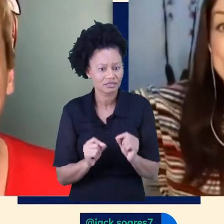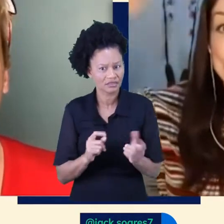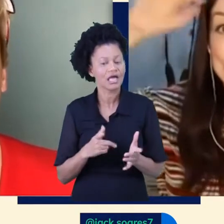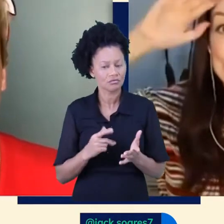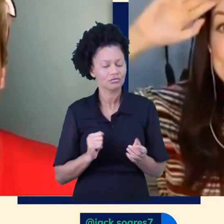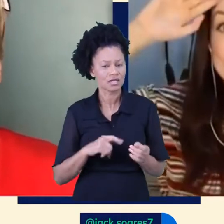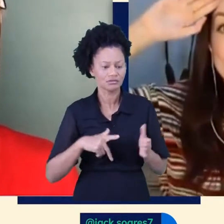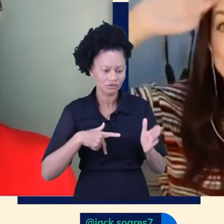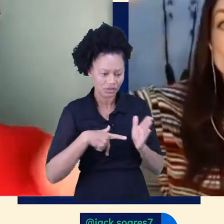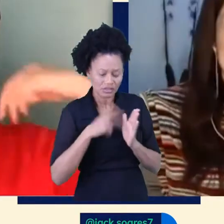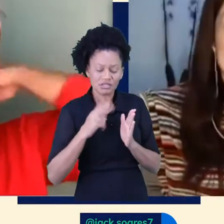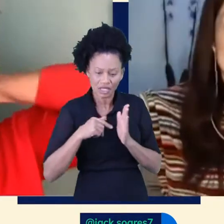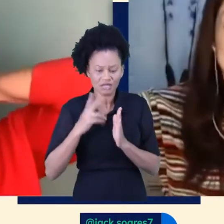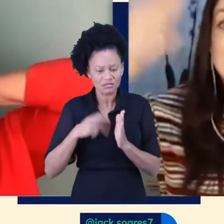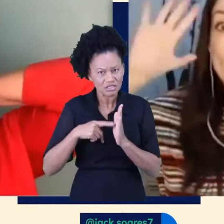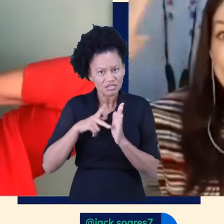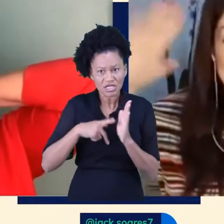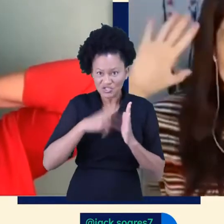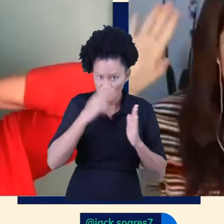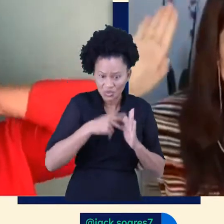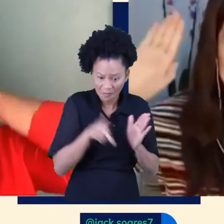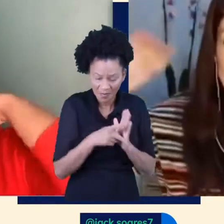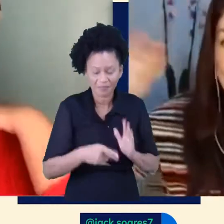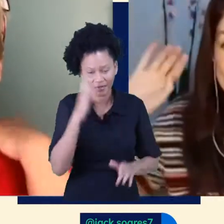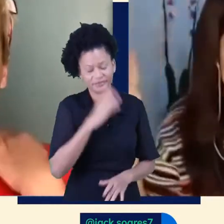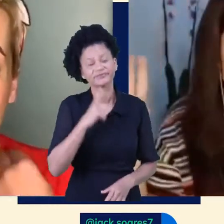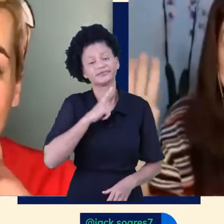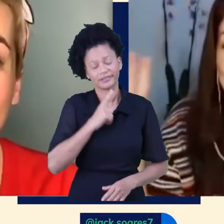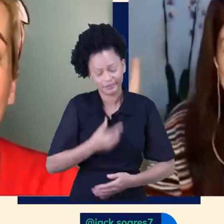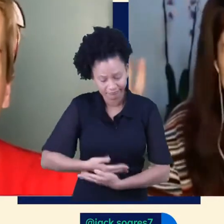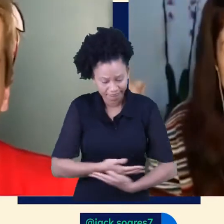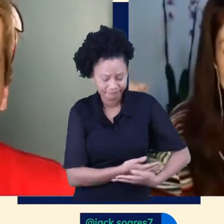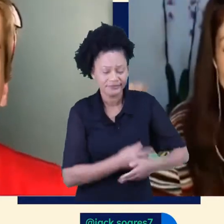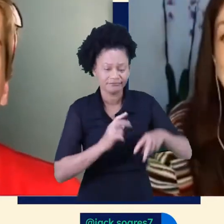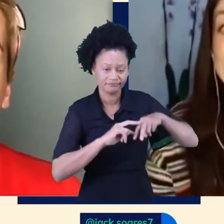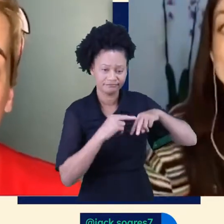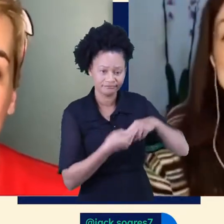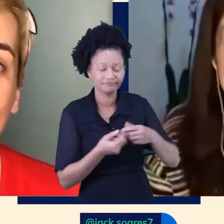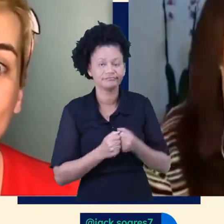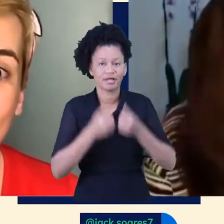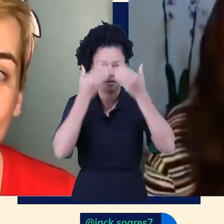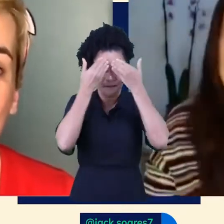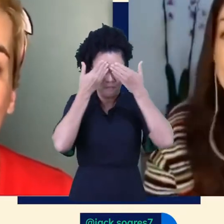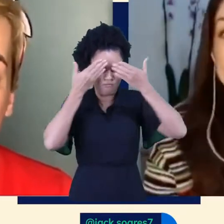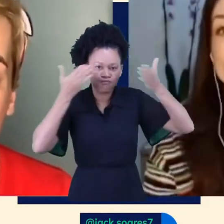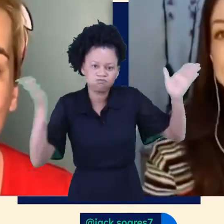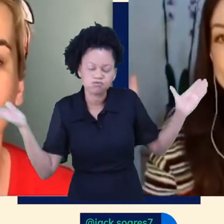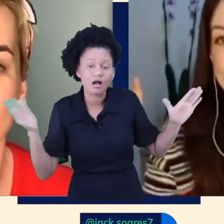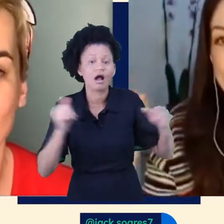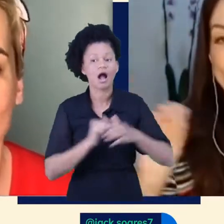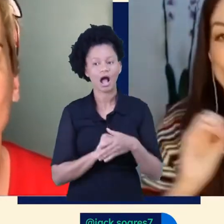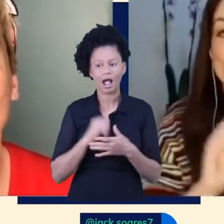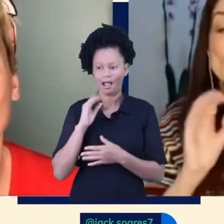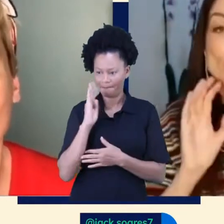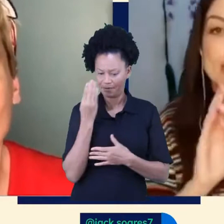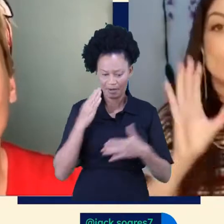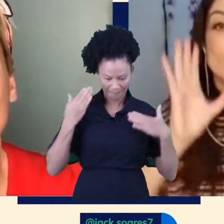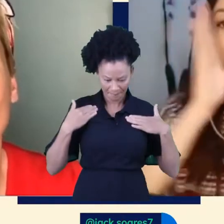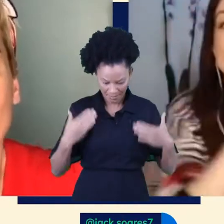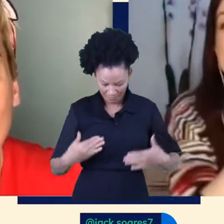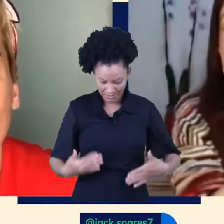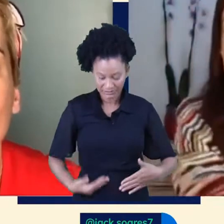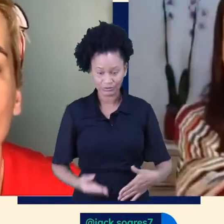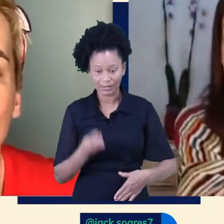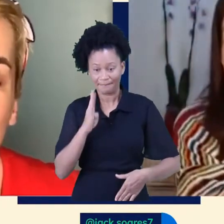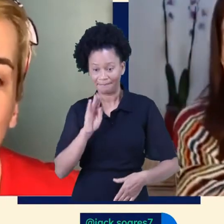mente, a biologia é diversa, ela não é binária? Não, a biologia não é binária. E o gênero também não vai ser binário. Gente, o gênero,